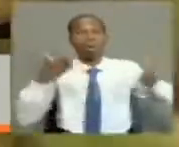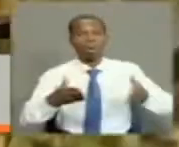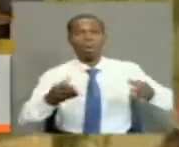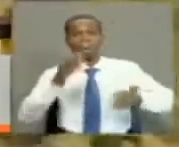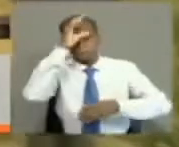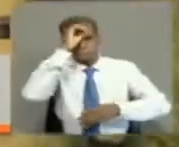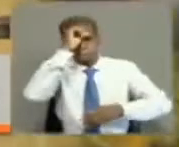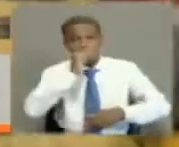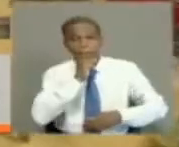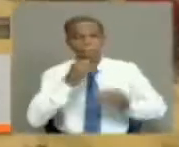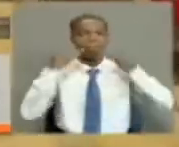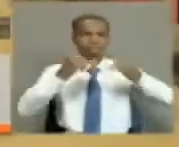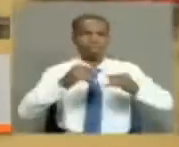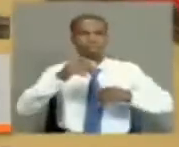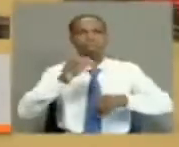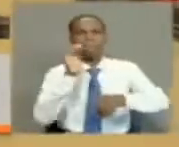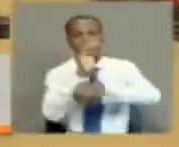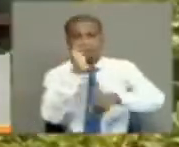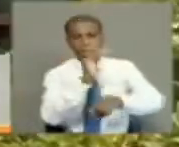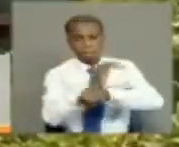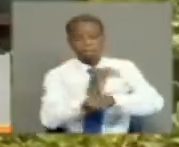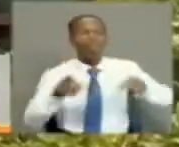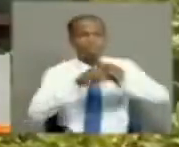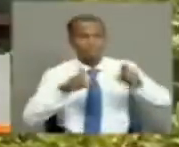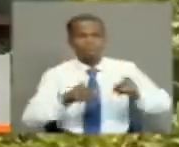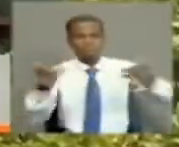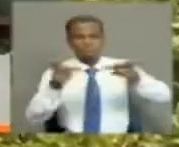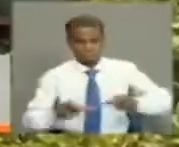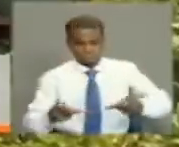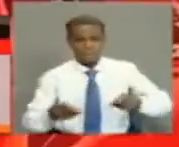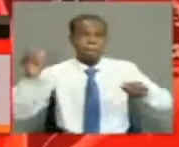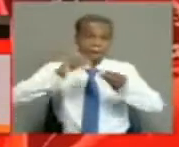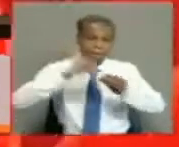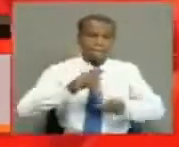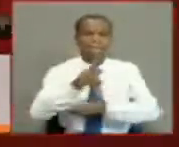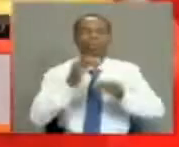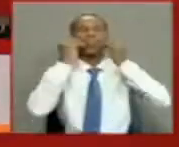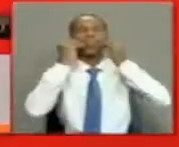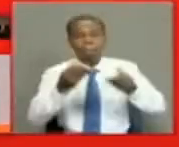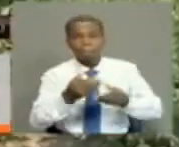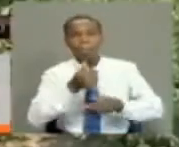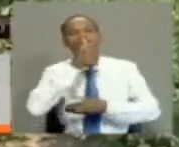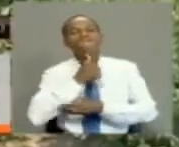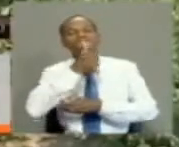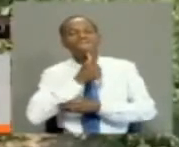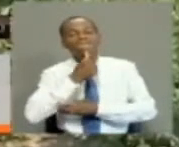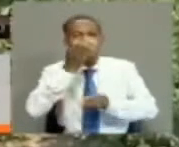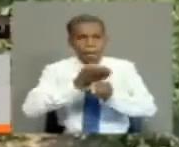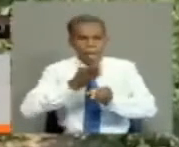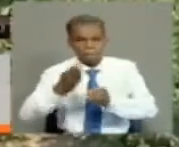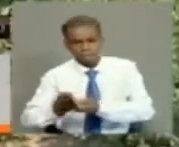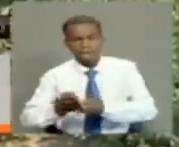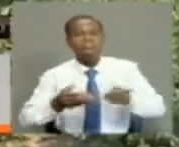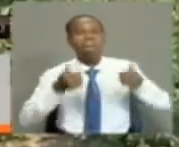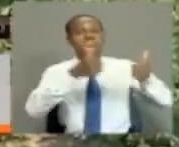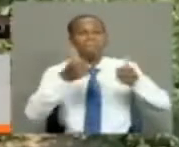experiência que desafia a natureza, onde em pleno deserto está a dar lugar à produção do tomate em toda a época do ano. Mas o grande